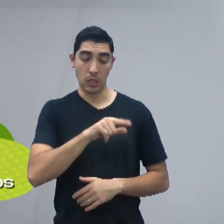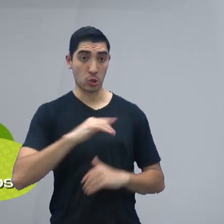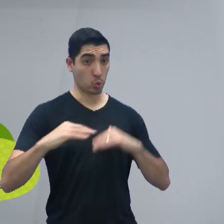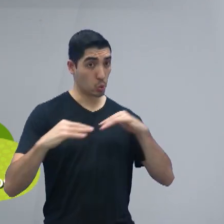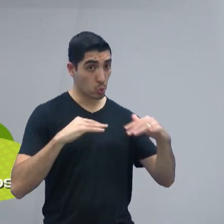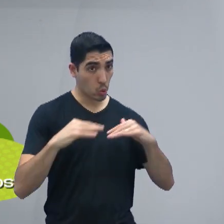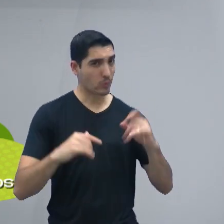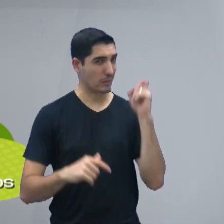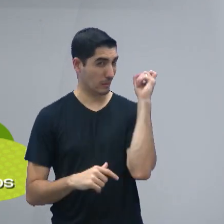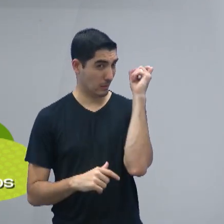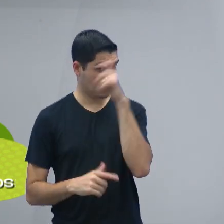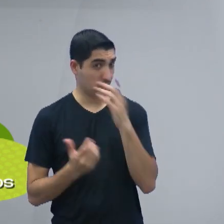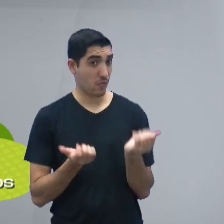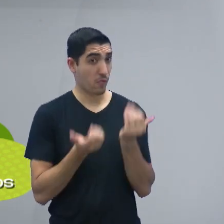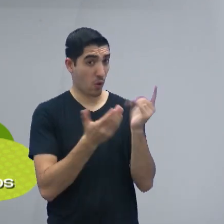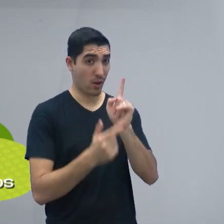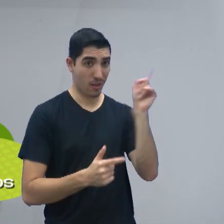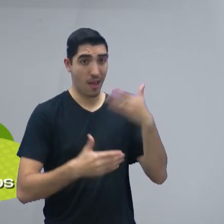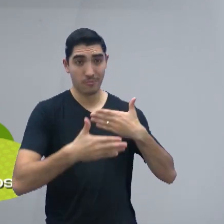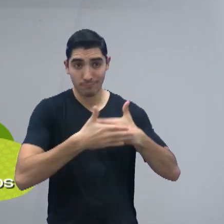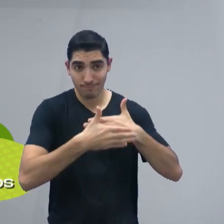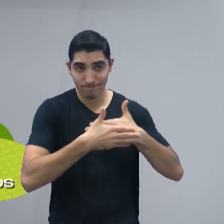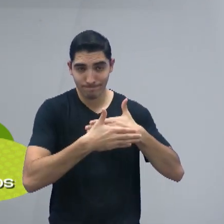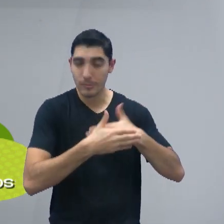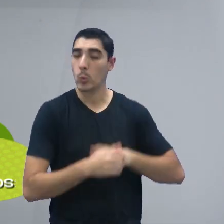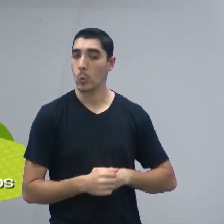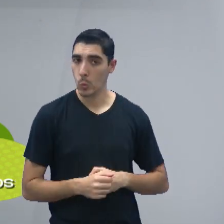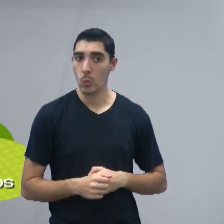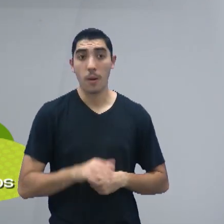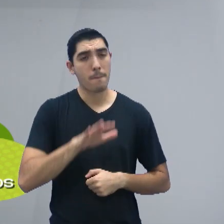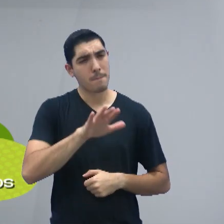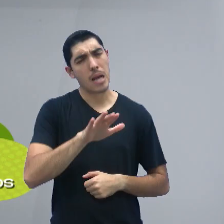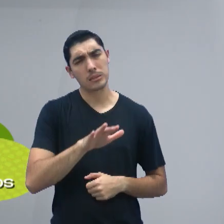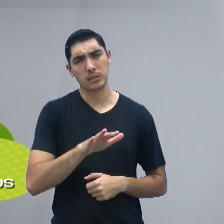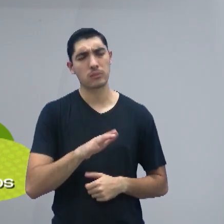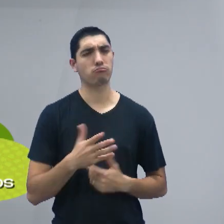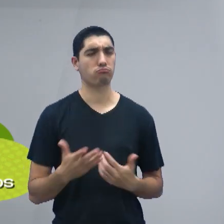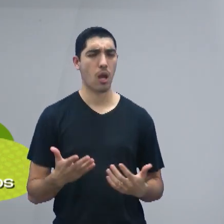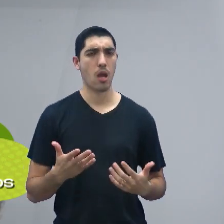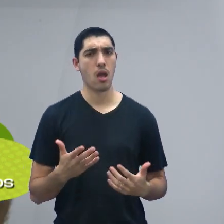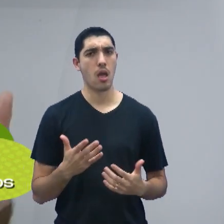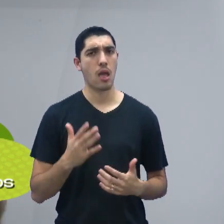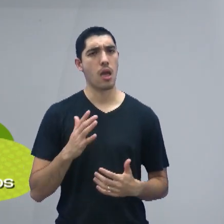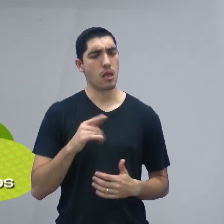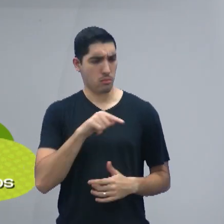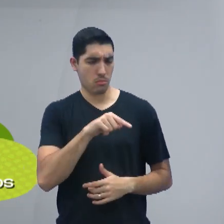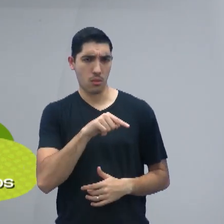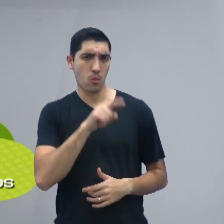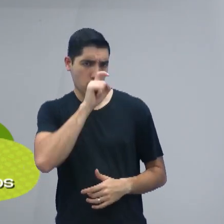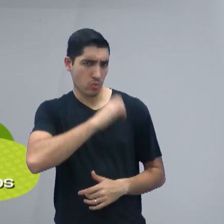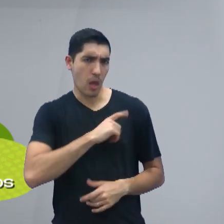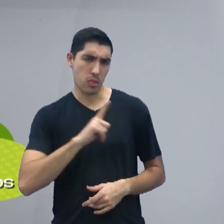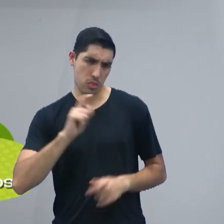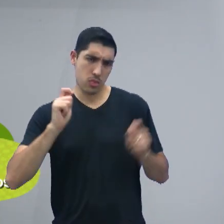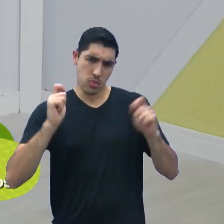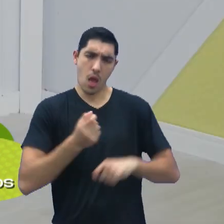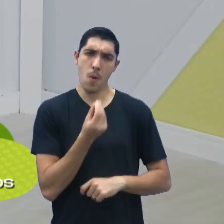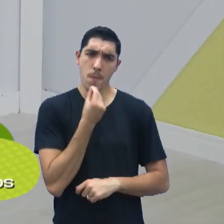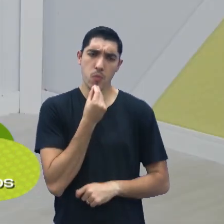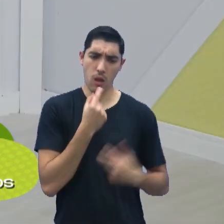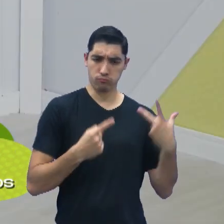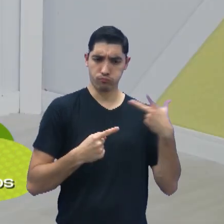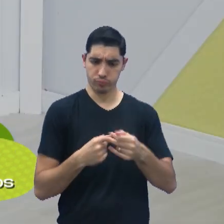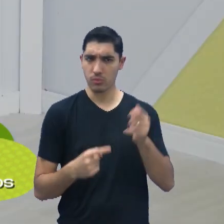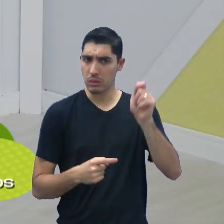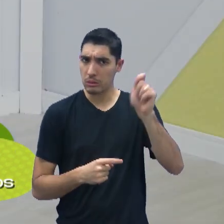lá em Ribeirão, mas sem dúvidas nenhuma tem condições de ir lá e tentar fazer um bom resultado. Muito